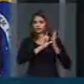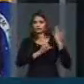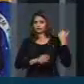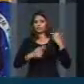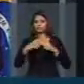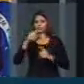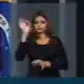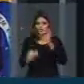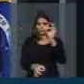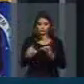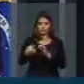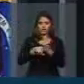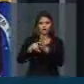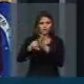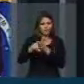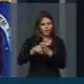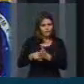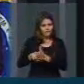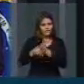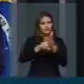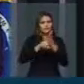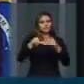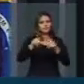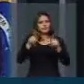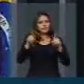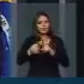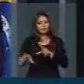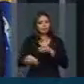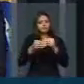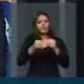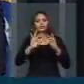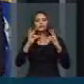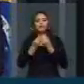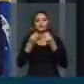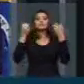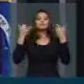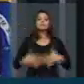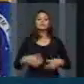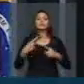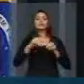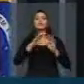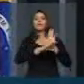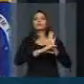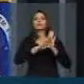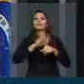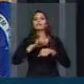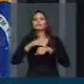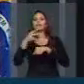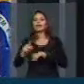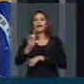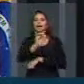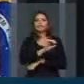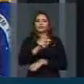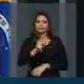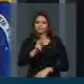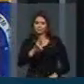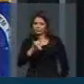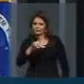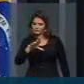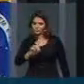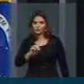juiz analise e, na verdade, integre e fundamente o conteúdo de cada princípio jurídico. O